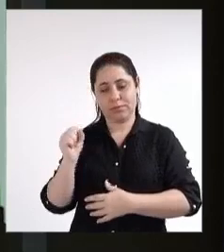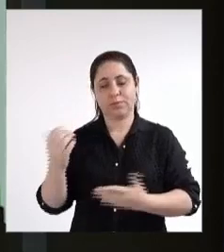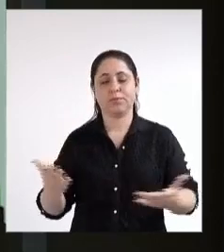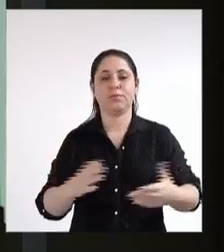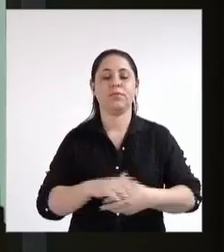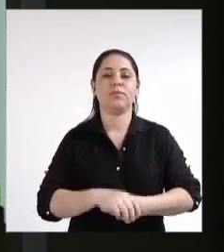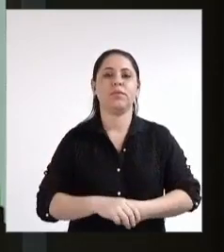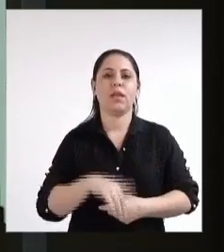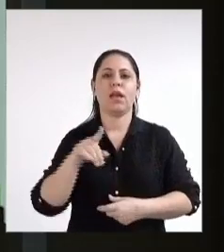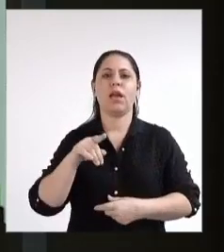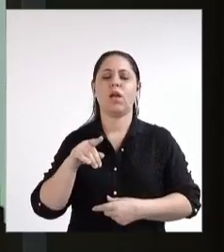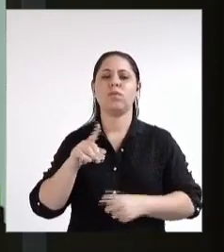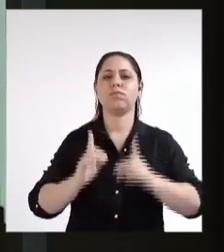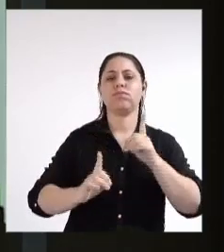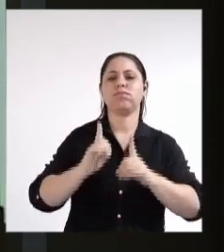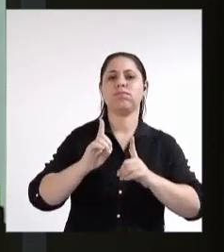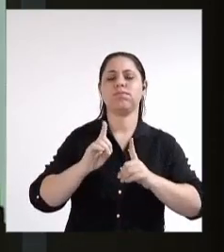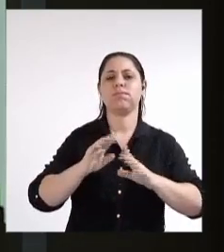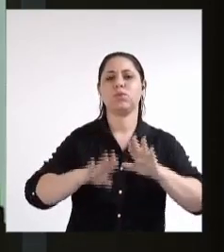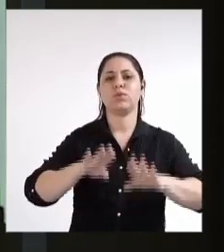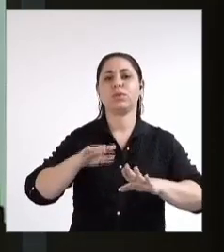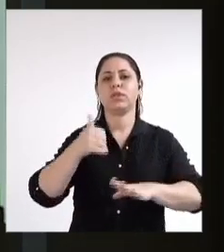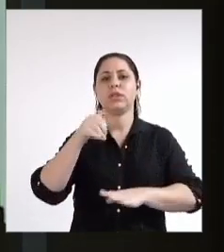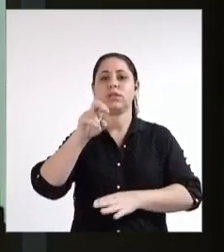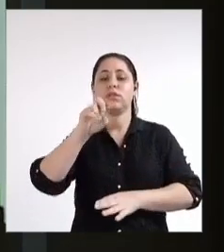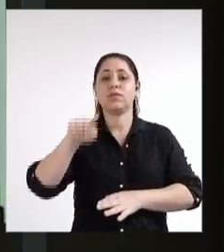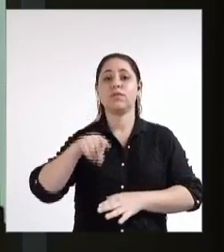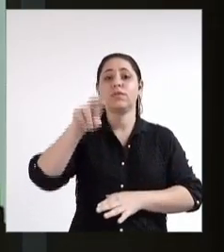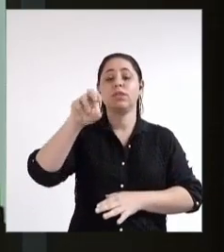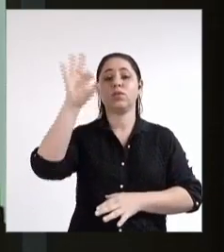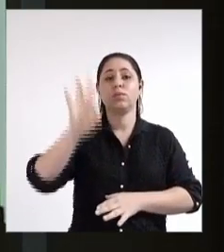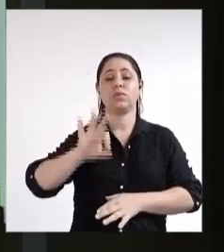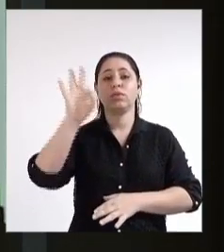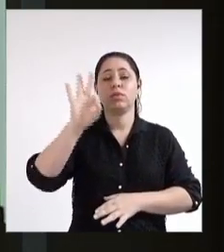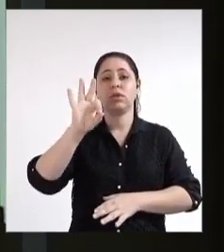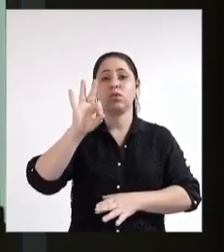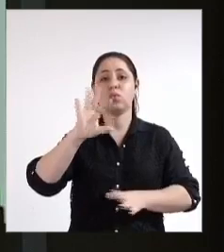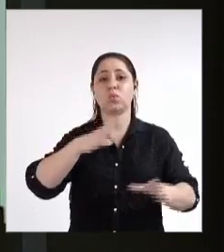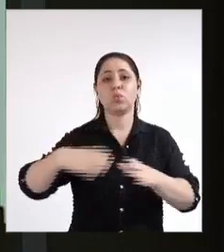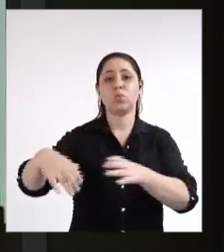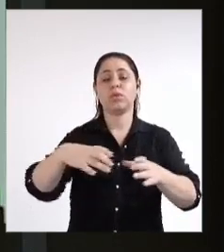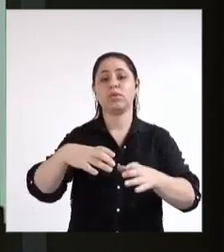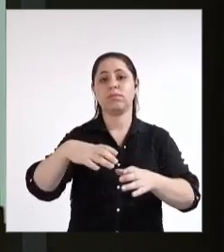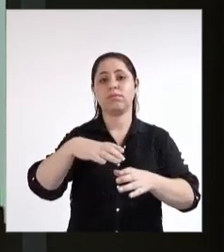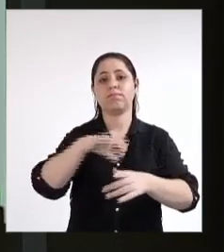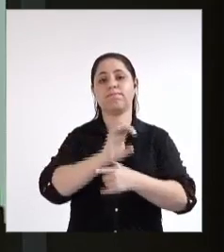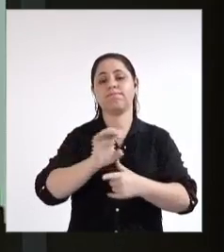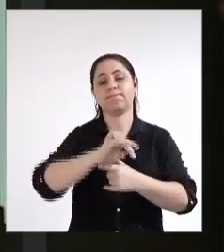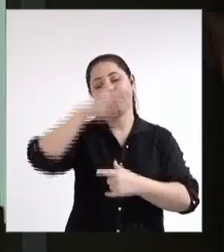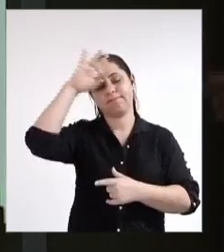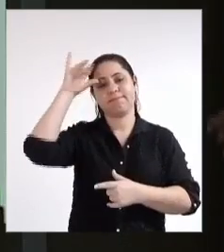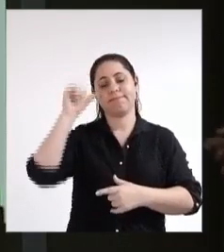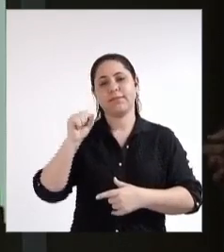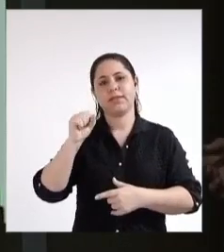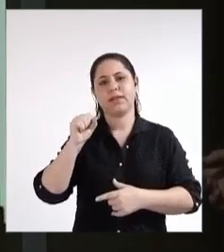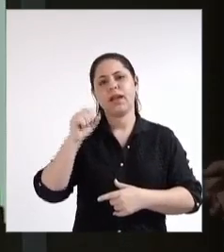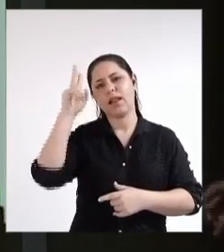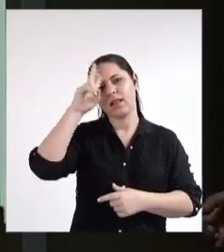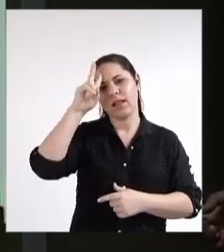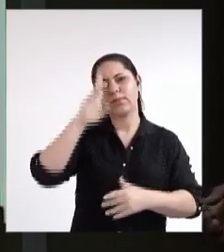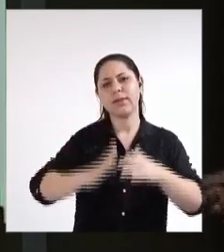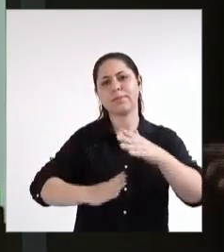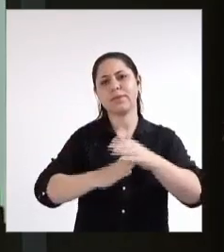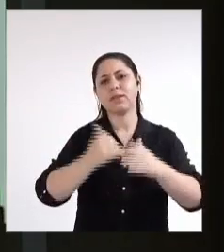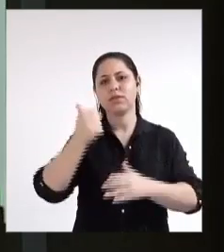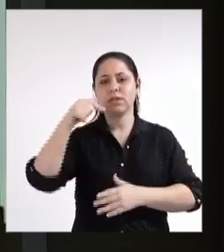corresponde a 15,5 por cento do território sul mato grossense lembro da meta de 17